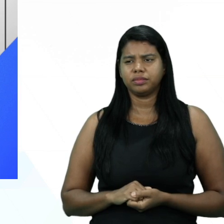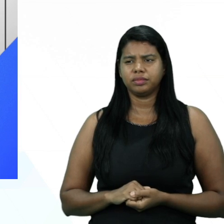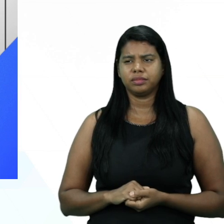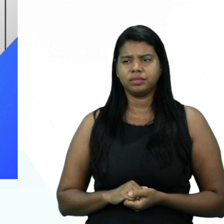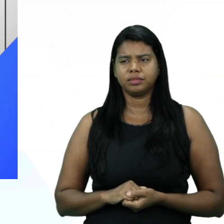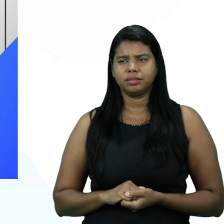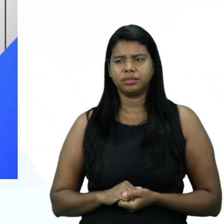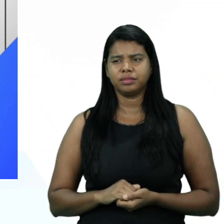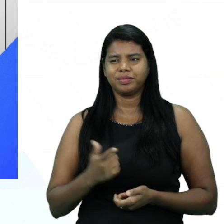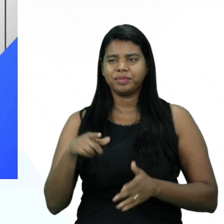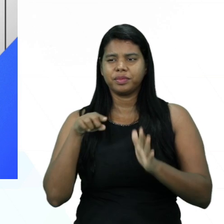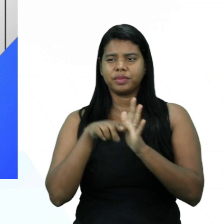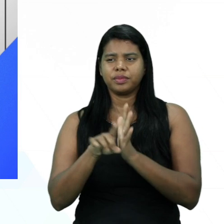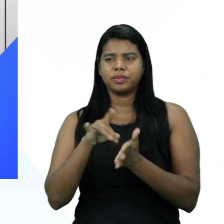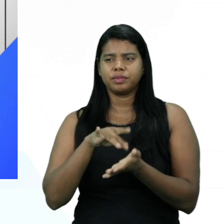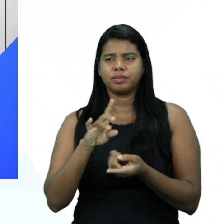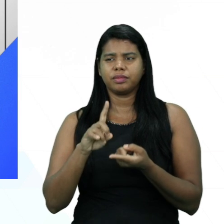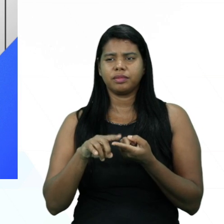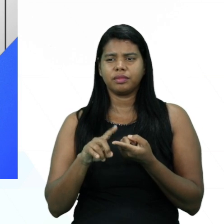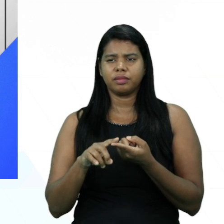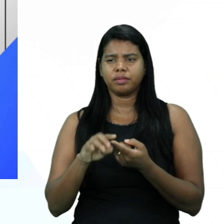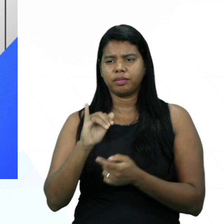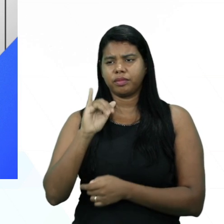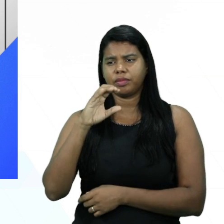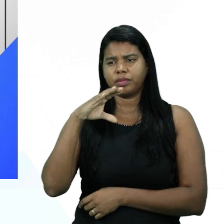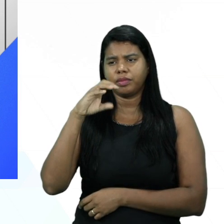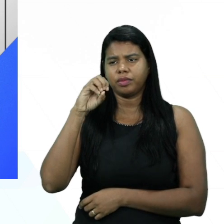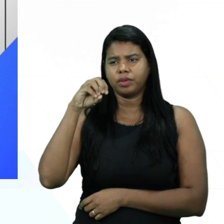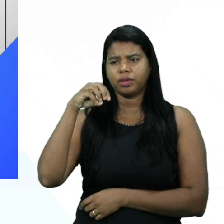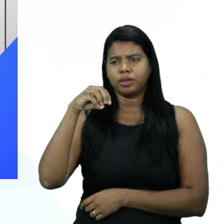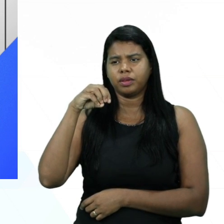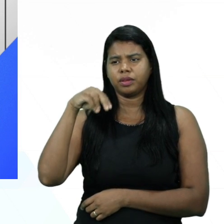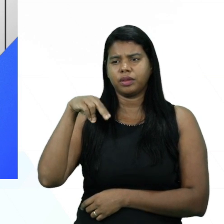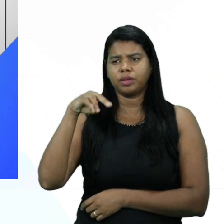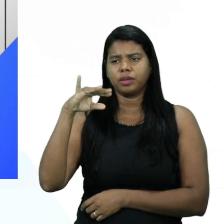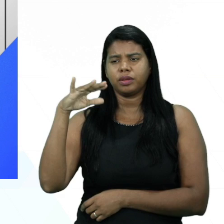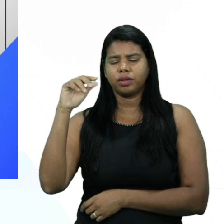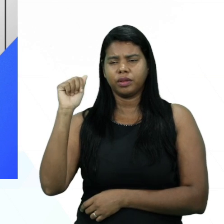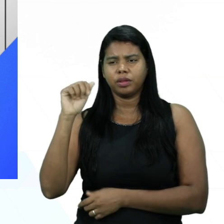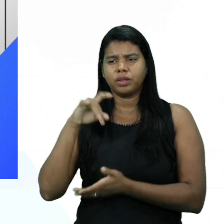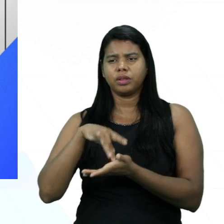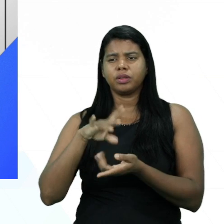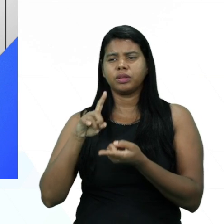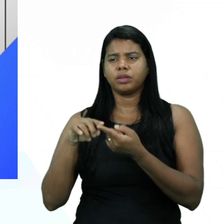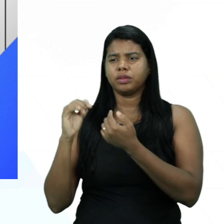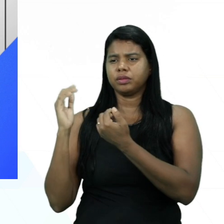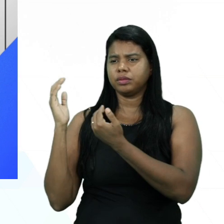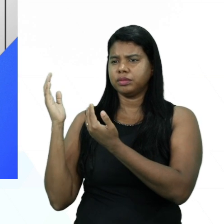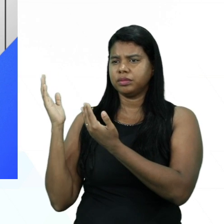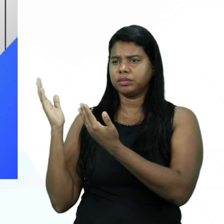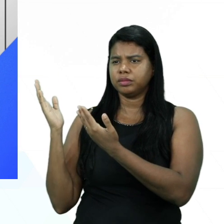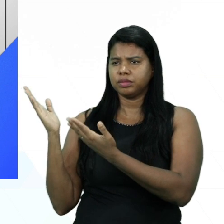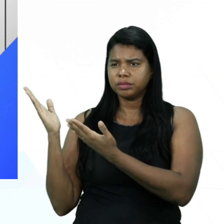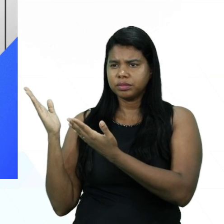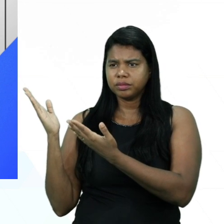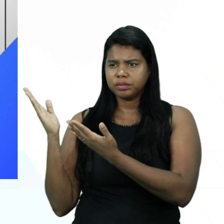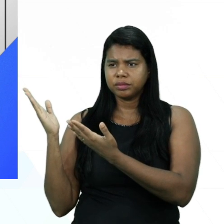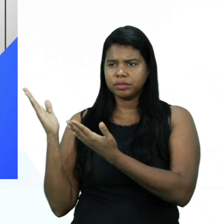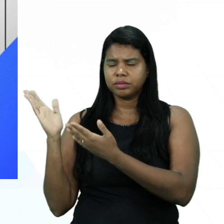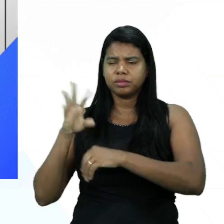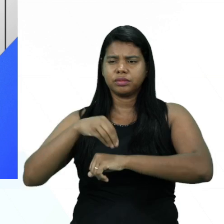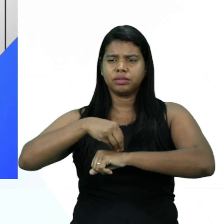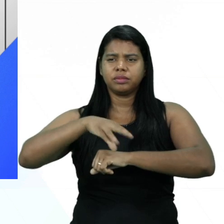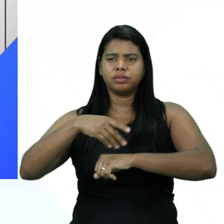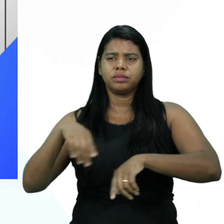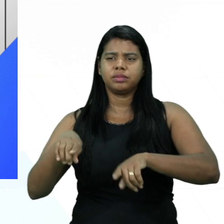Outra questão da tradição icônica ocidental é a composição balanceada. Ela vai se referir à distribuição